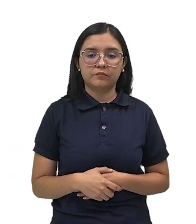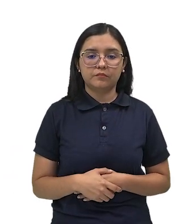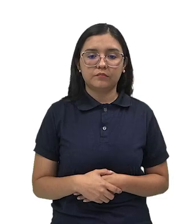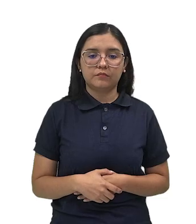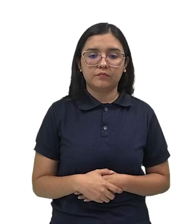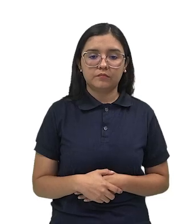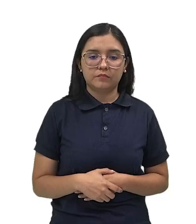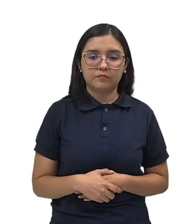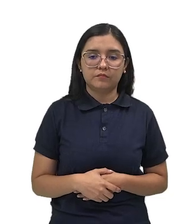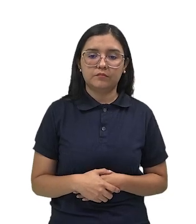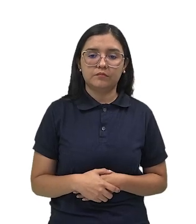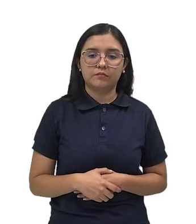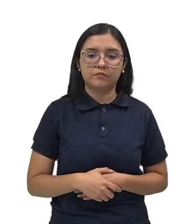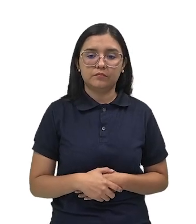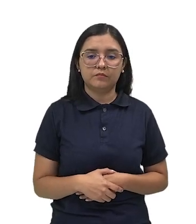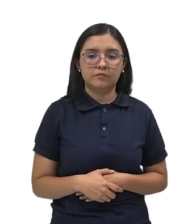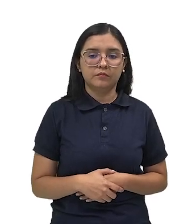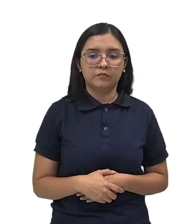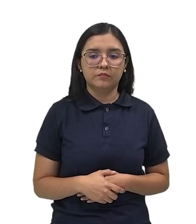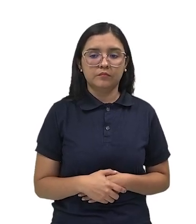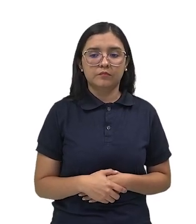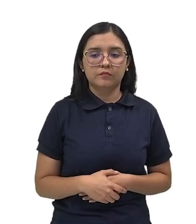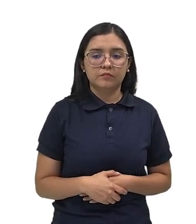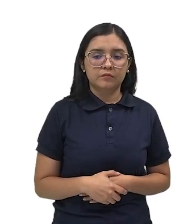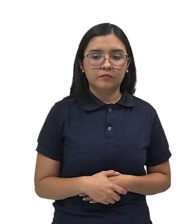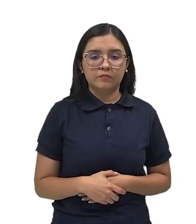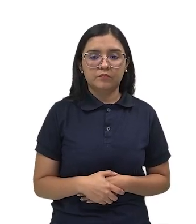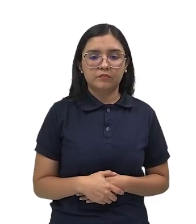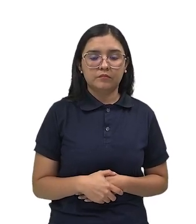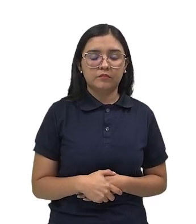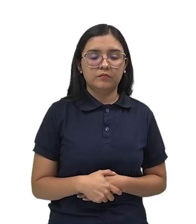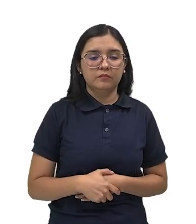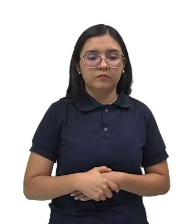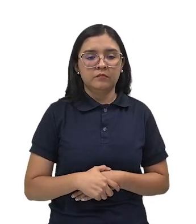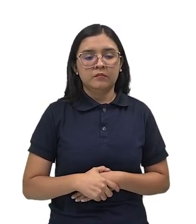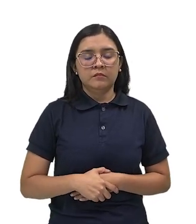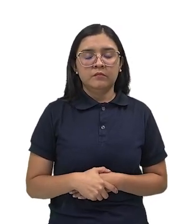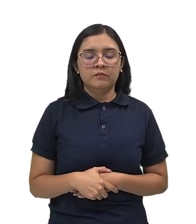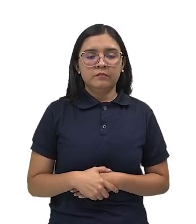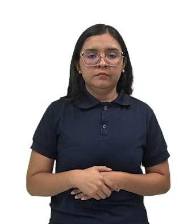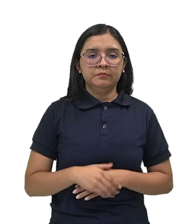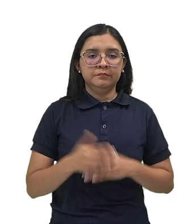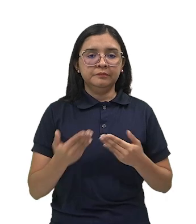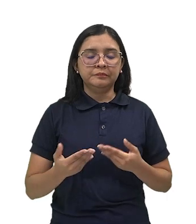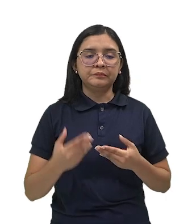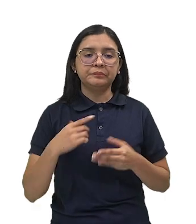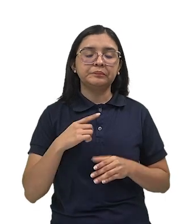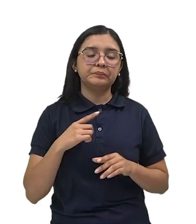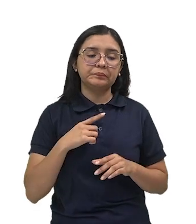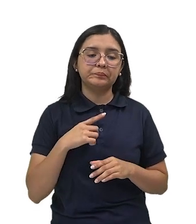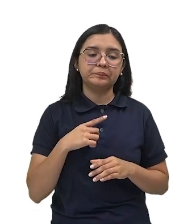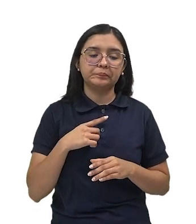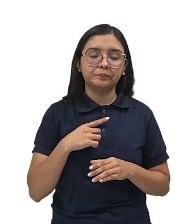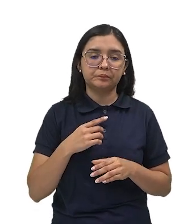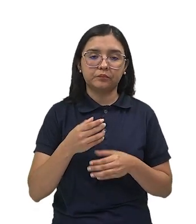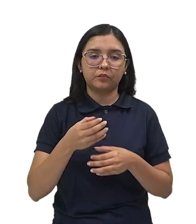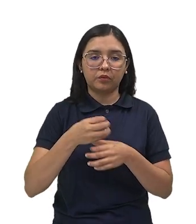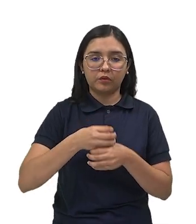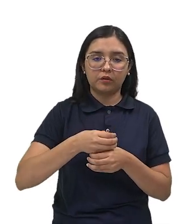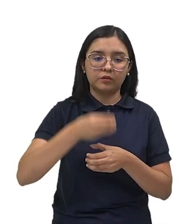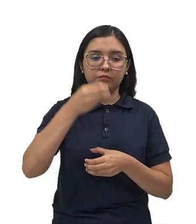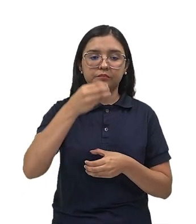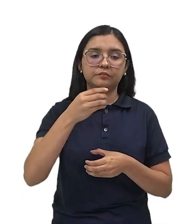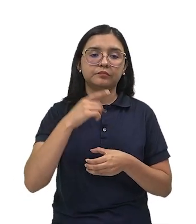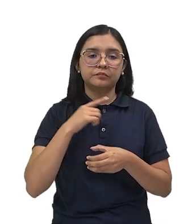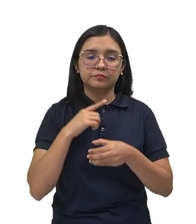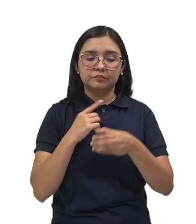do cilindro. O nosso cilindro em questão, ele está totalmente apoiado, né,